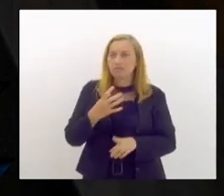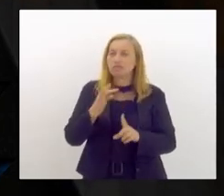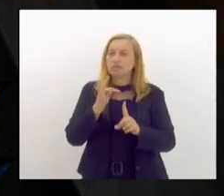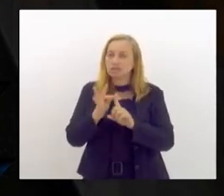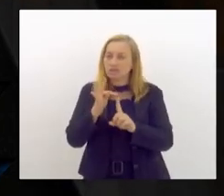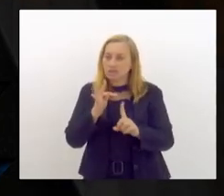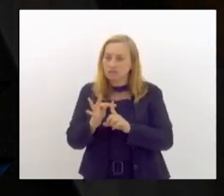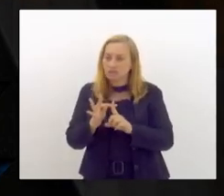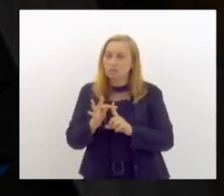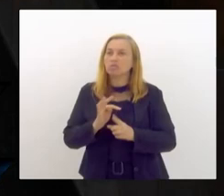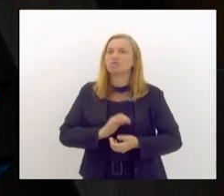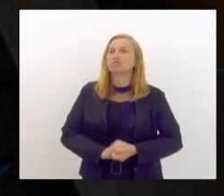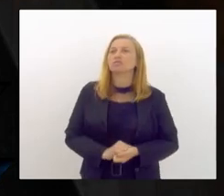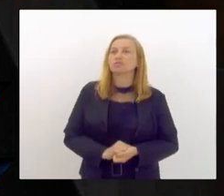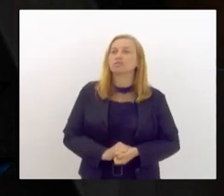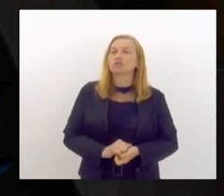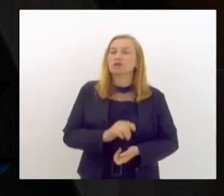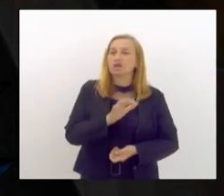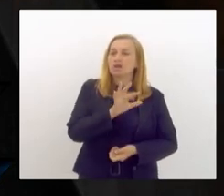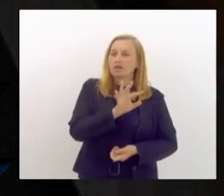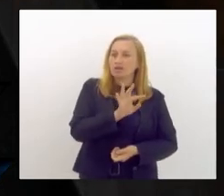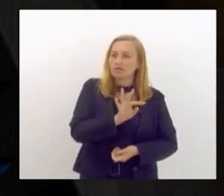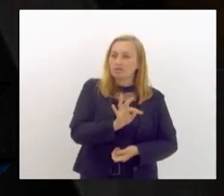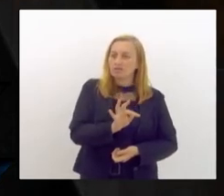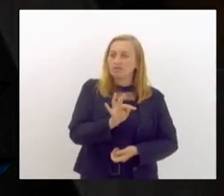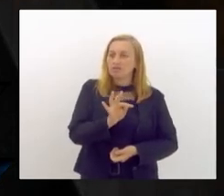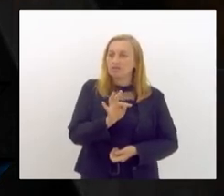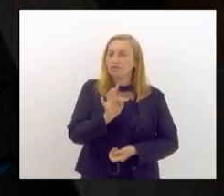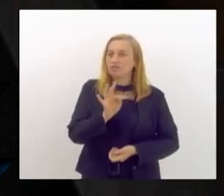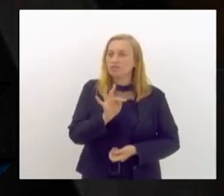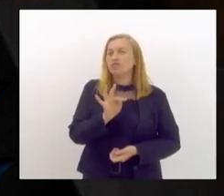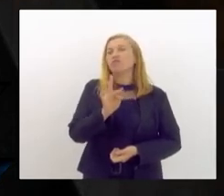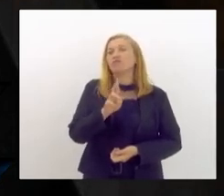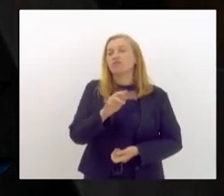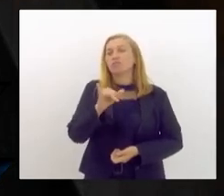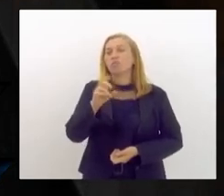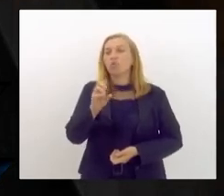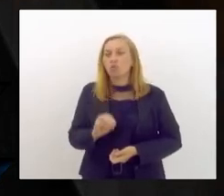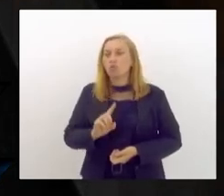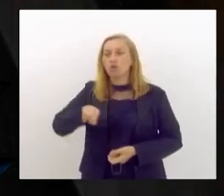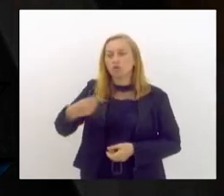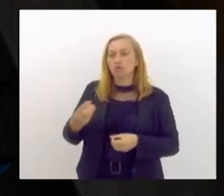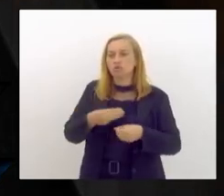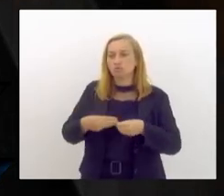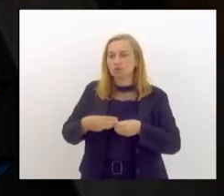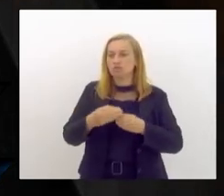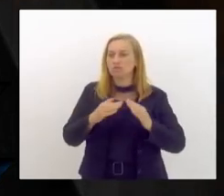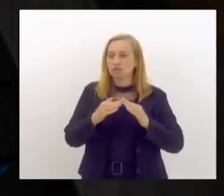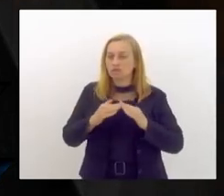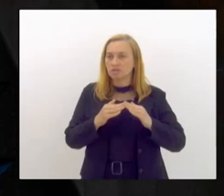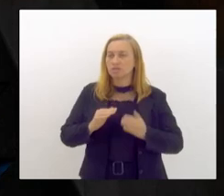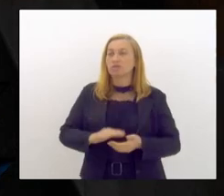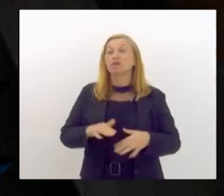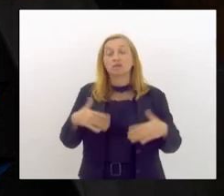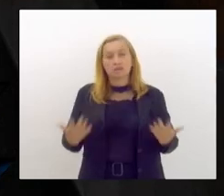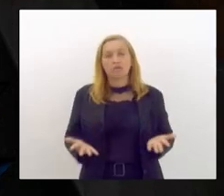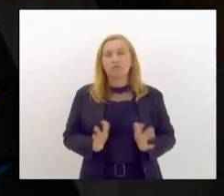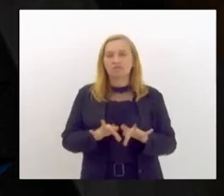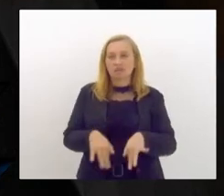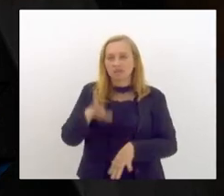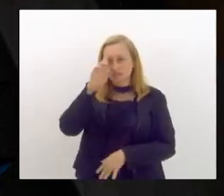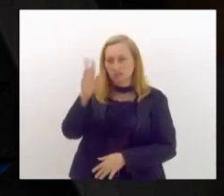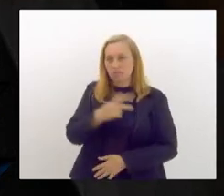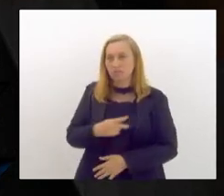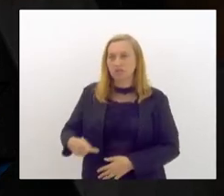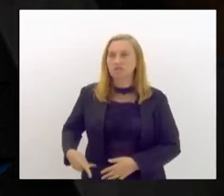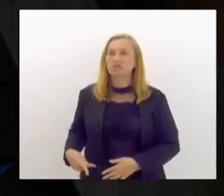Teresópolis, Friburgo e outros municípios vizinhos. Então, para finalizar, senhora